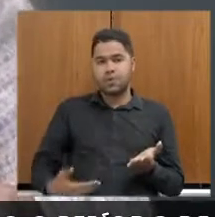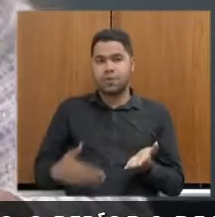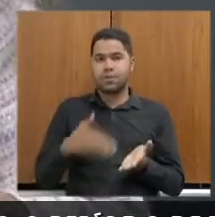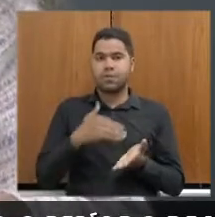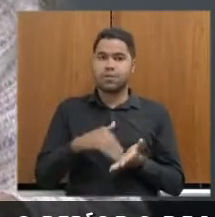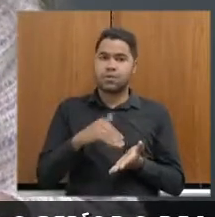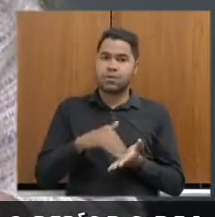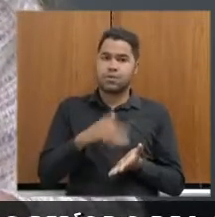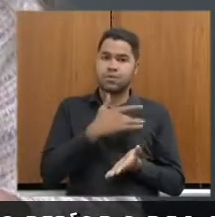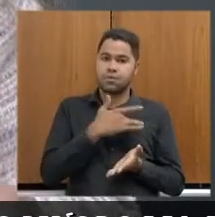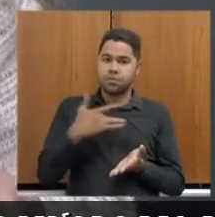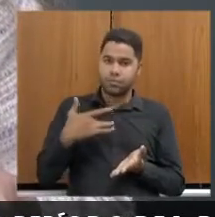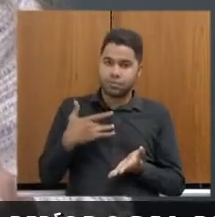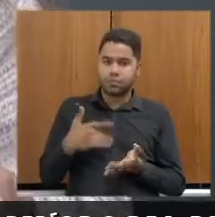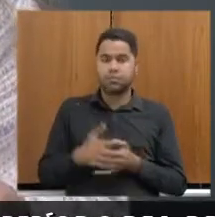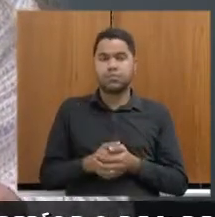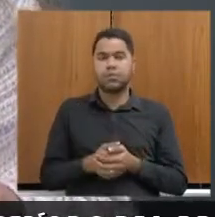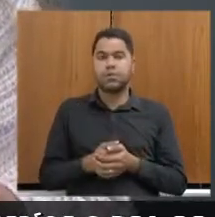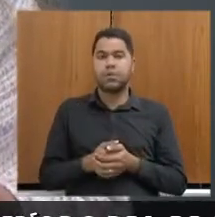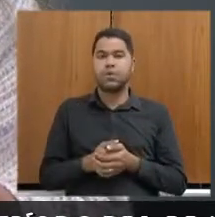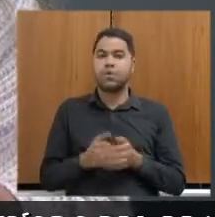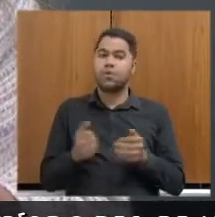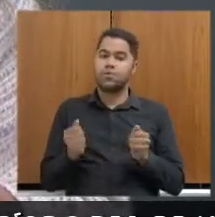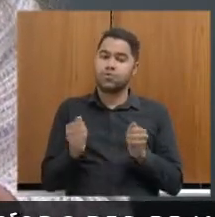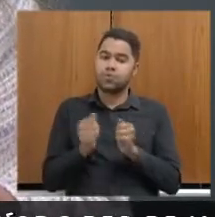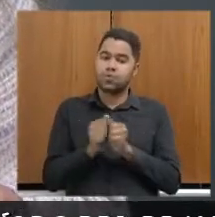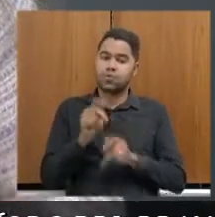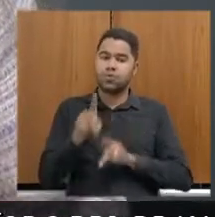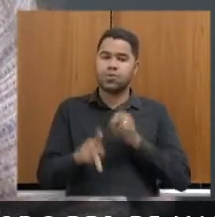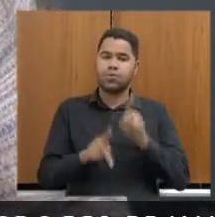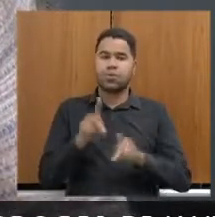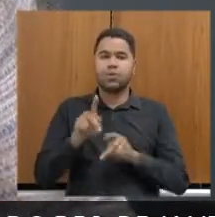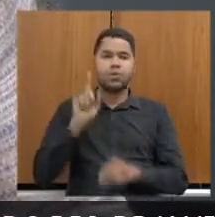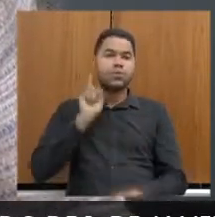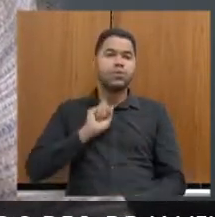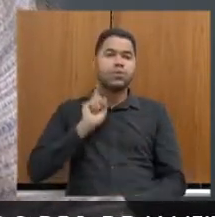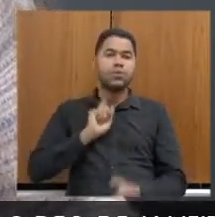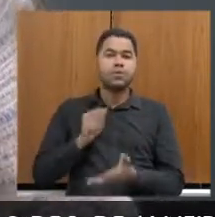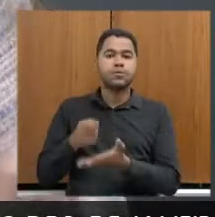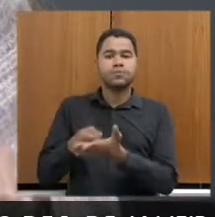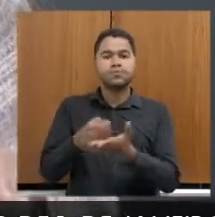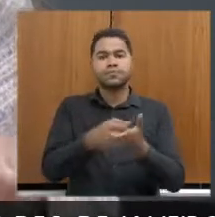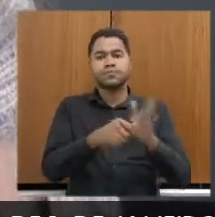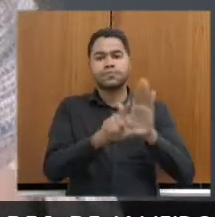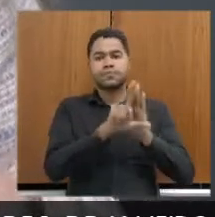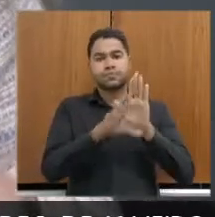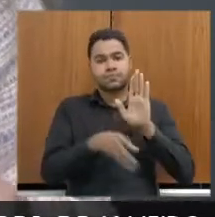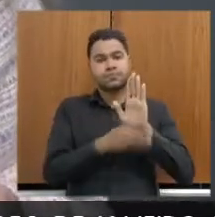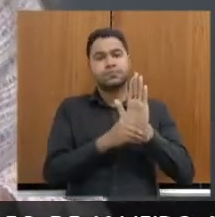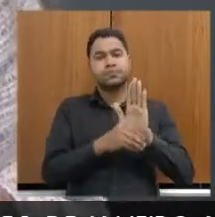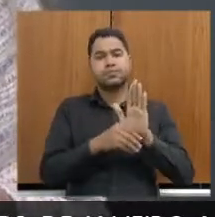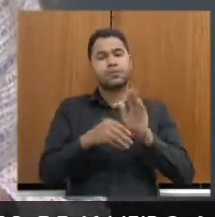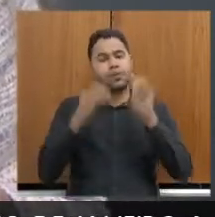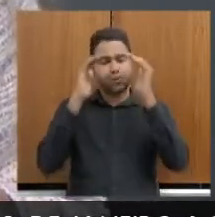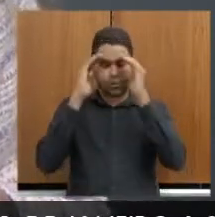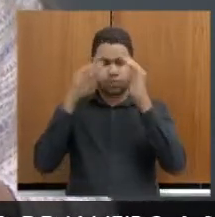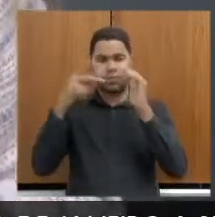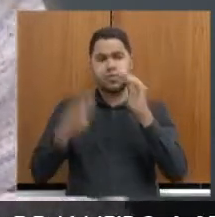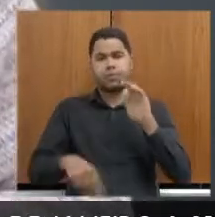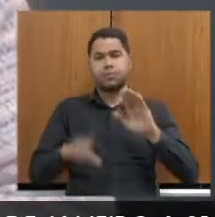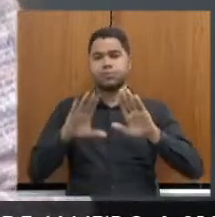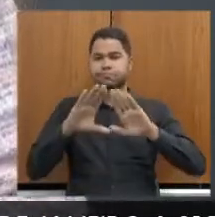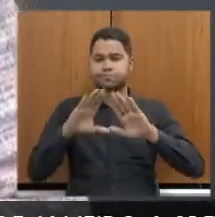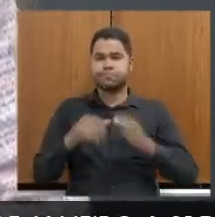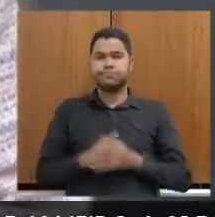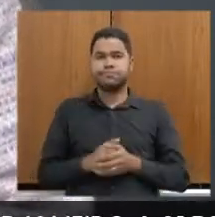da Secretaria de Saúde com a população de Minas Gerais e pagamento das emendas o respeito com essa casa Legislativa